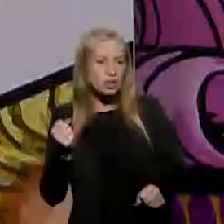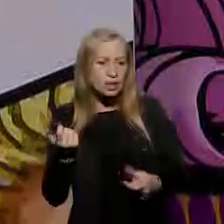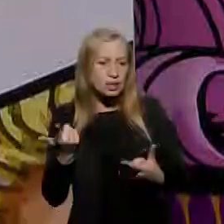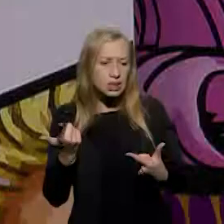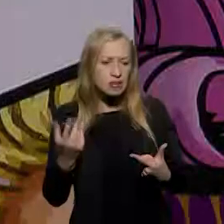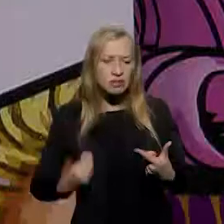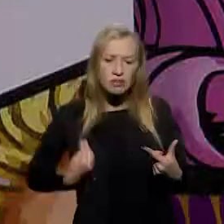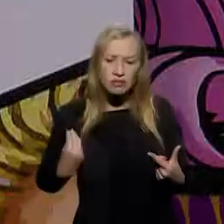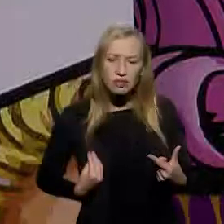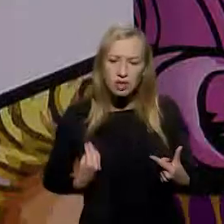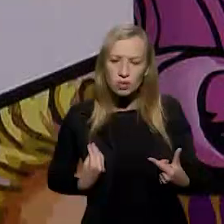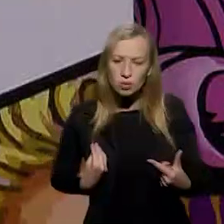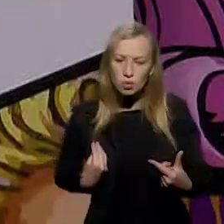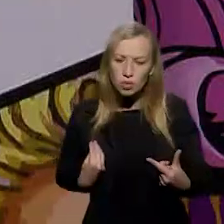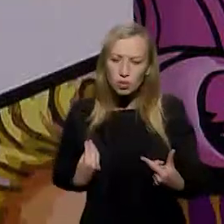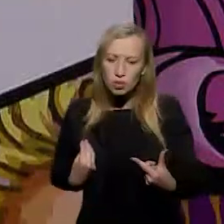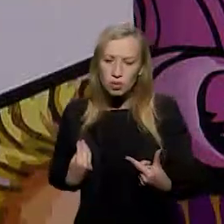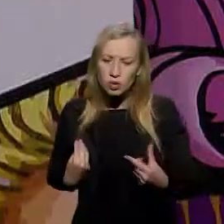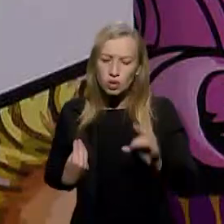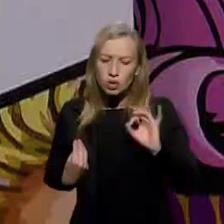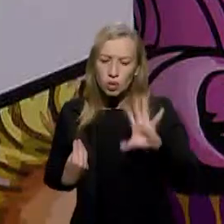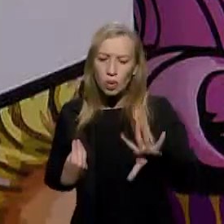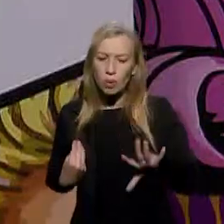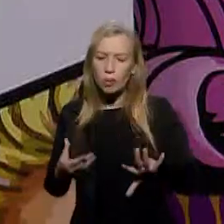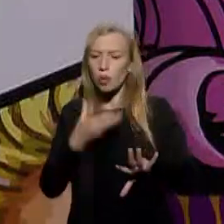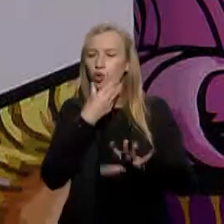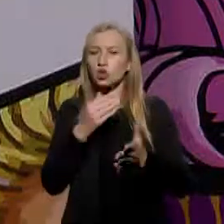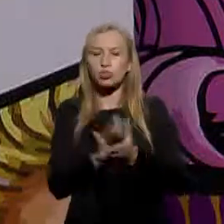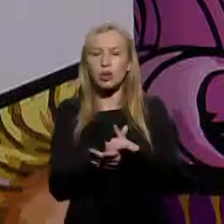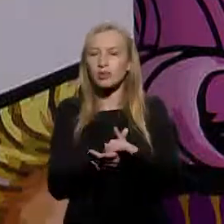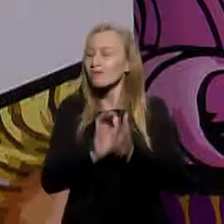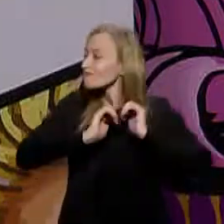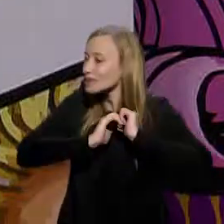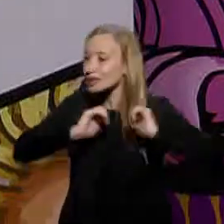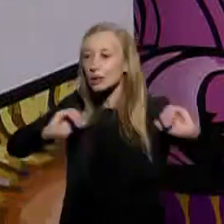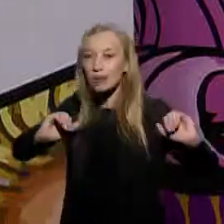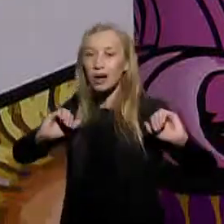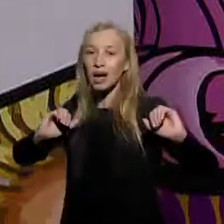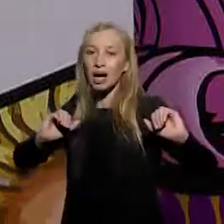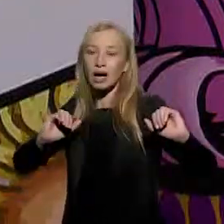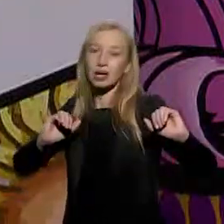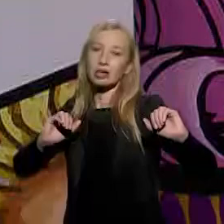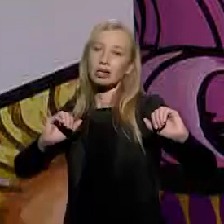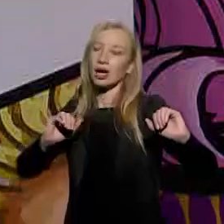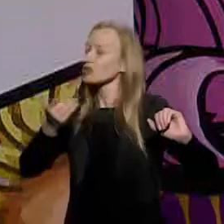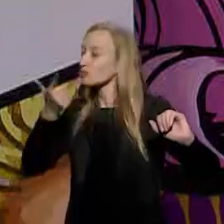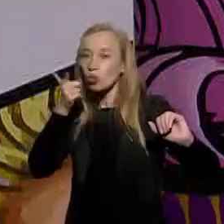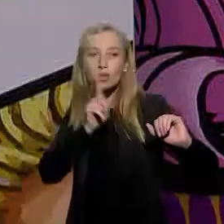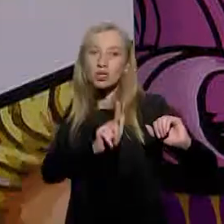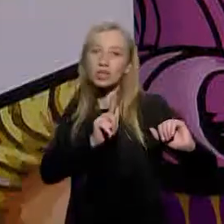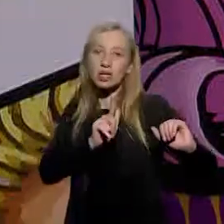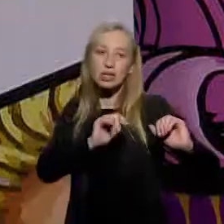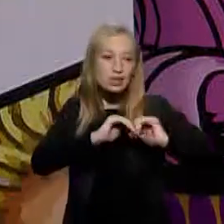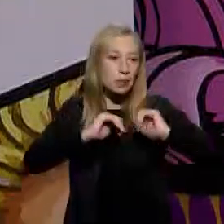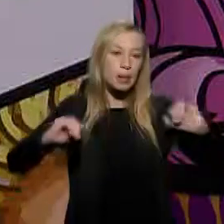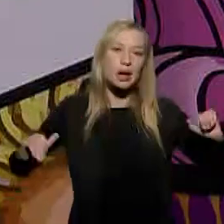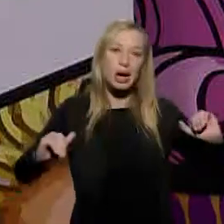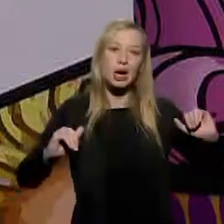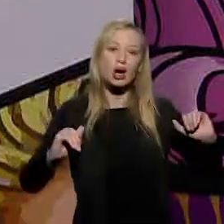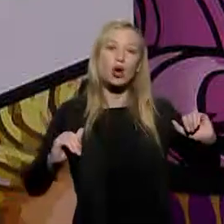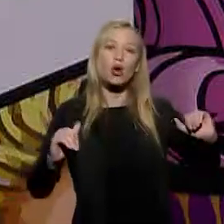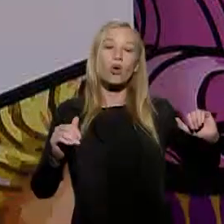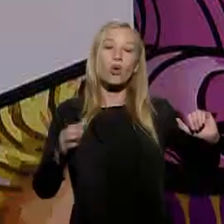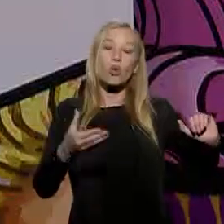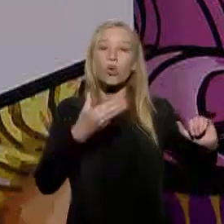ela tivesse vivido a vida do marido mas ela sabia separar o juscelino presidente do seriado marido ela